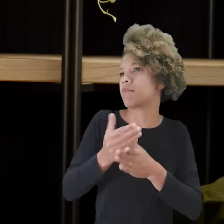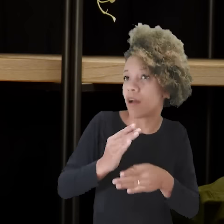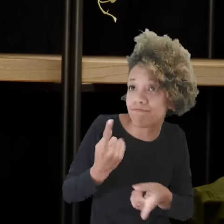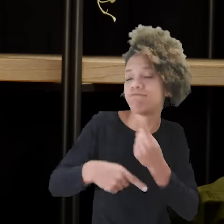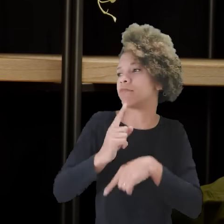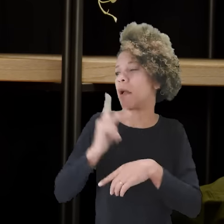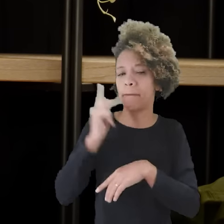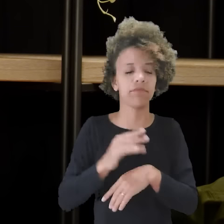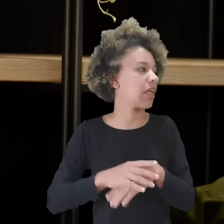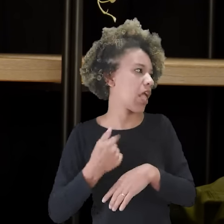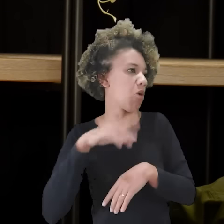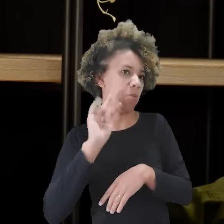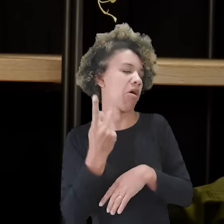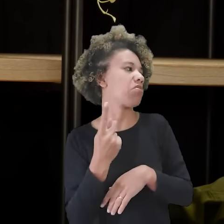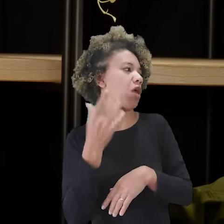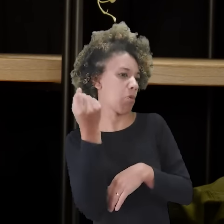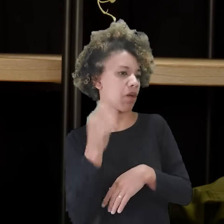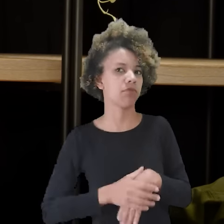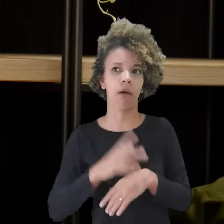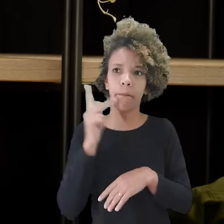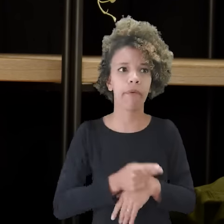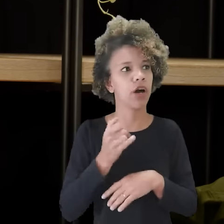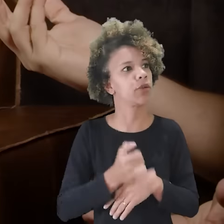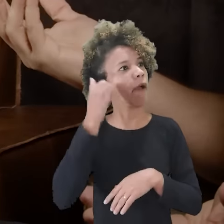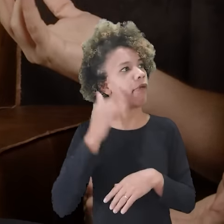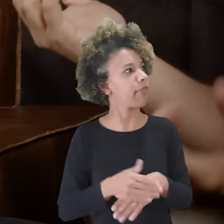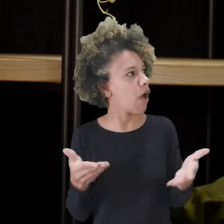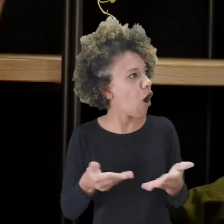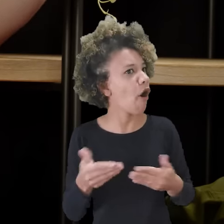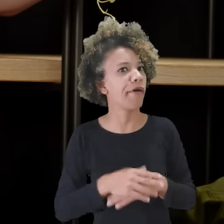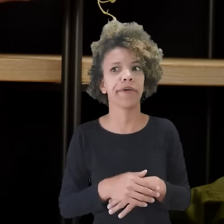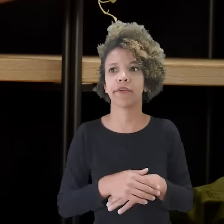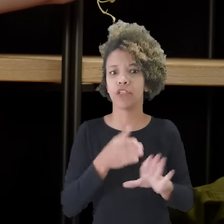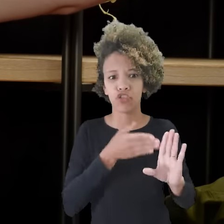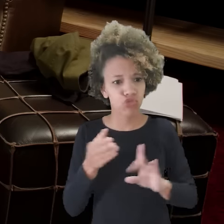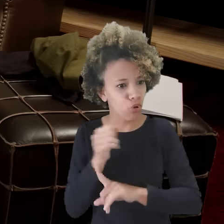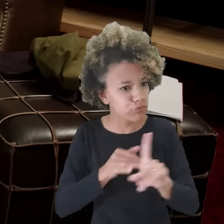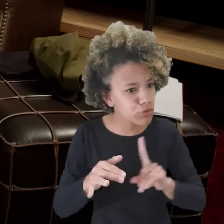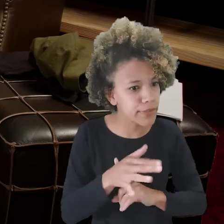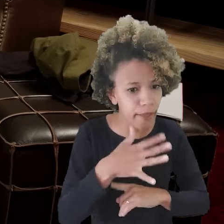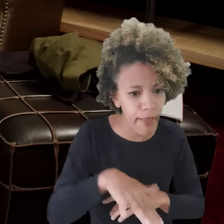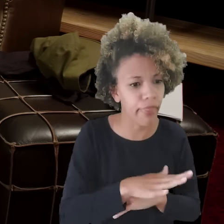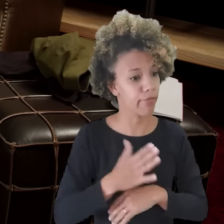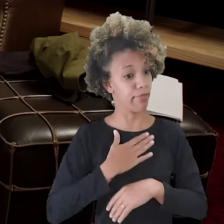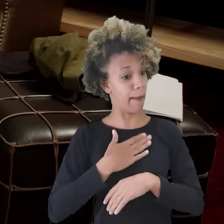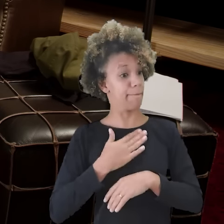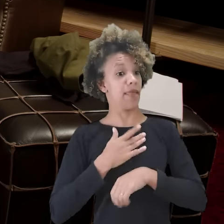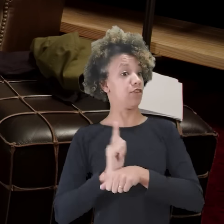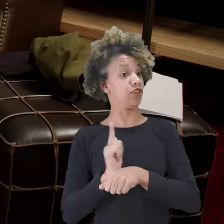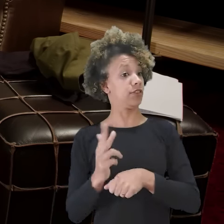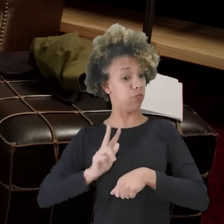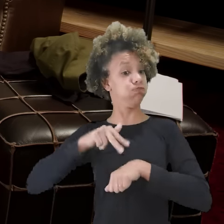pandemia eu como hétero branco eu falo isso só agora que tá dando merda pra gente durante toda a sociedade na minha gestão